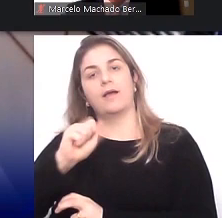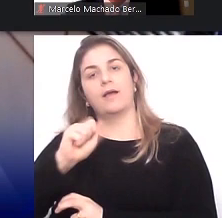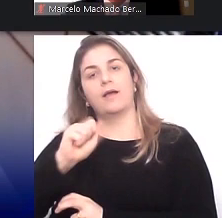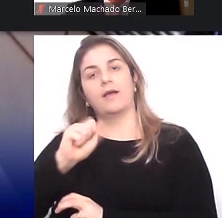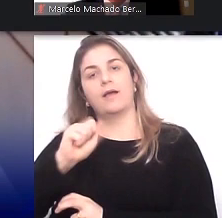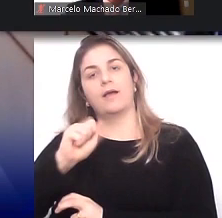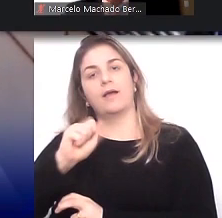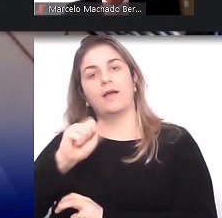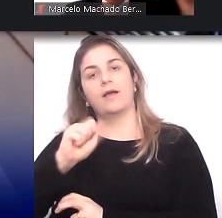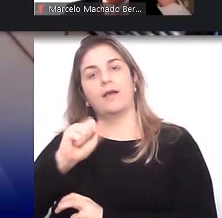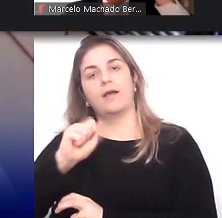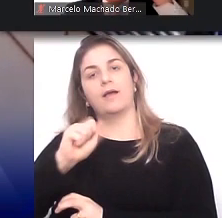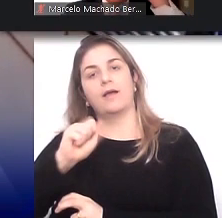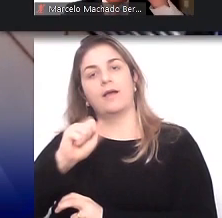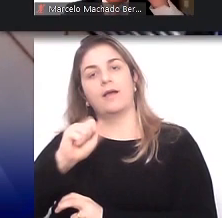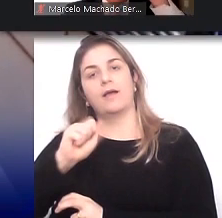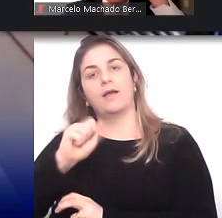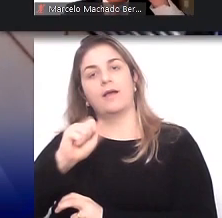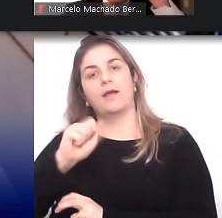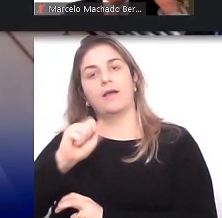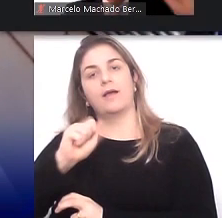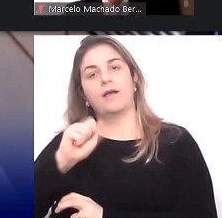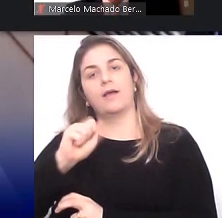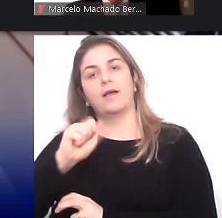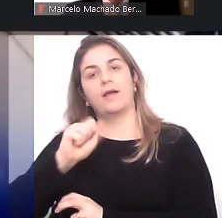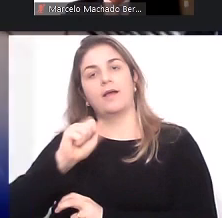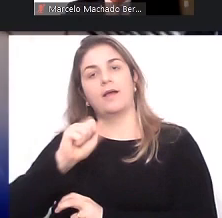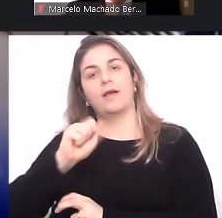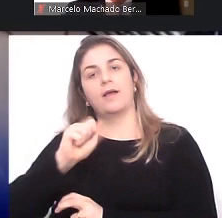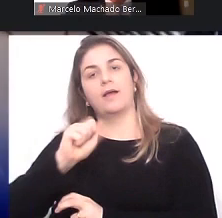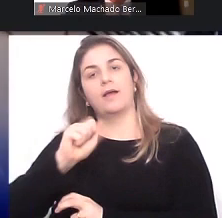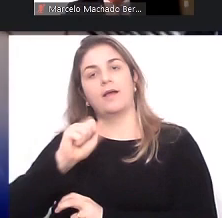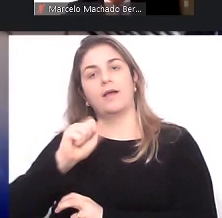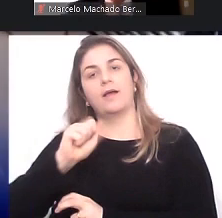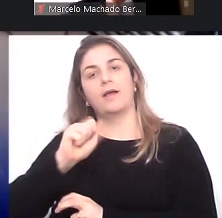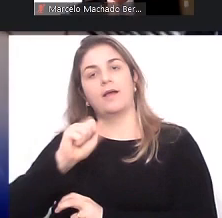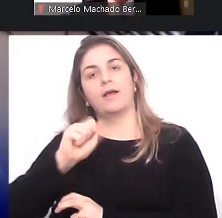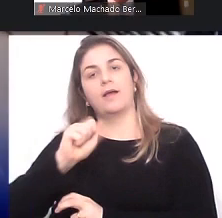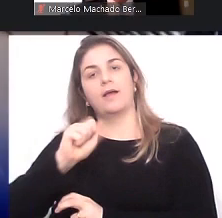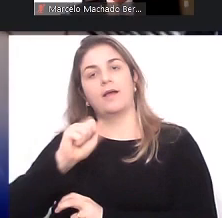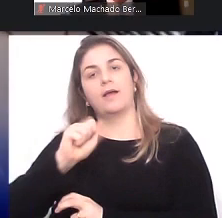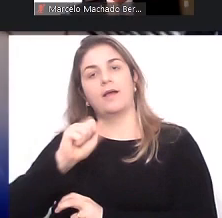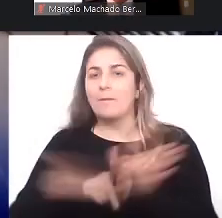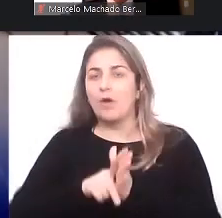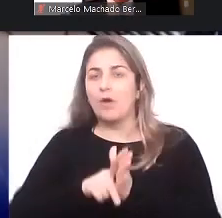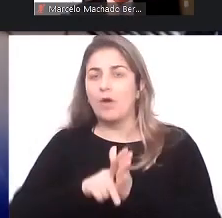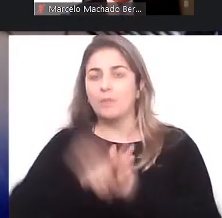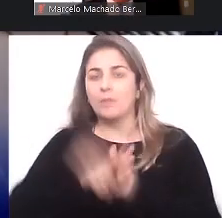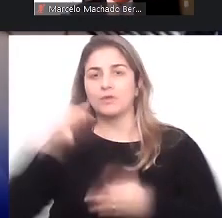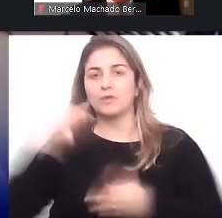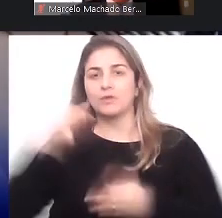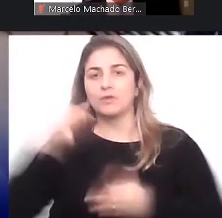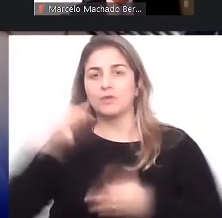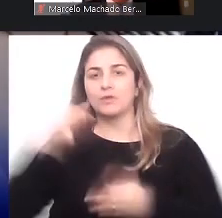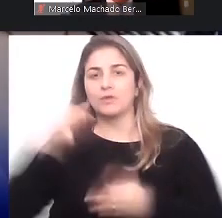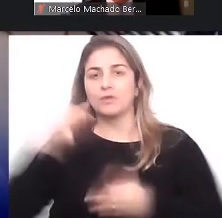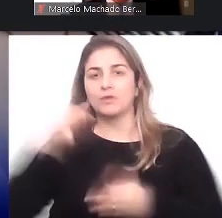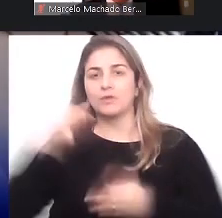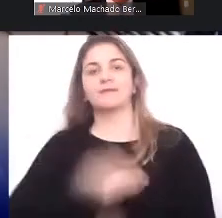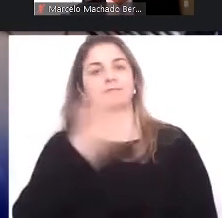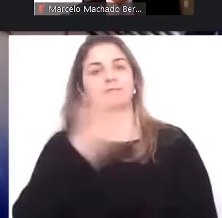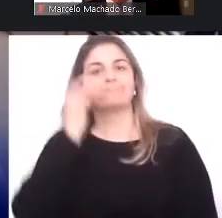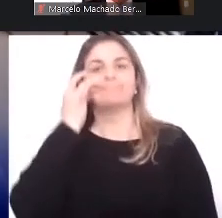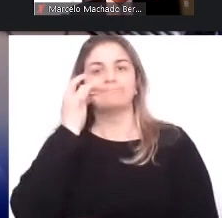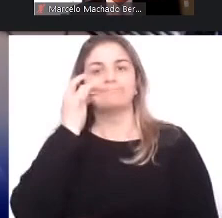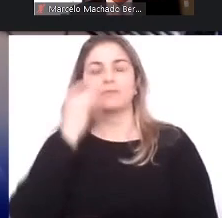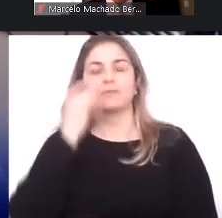Mas vamos manter o ritual judiciário dentro da sua especificidade. Mas, enfim, essa cultura de audiência pessoal é chave para